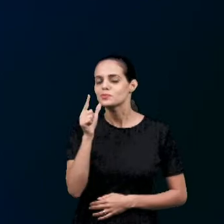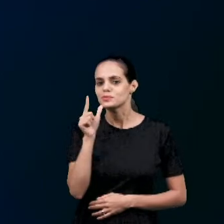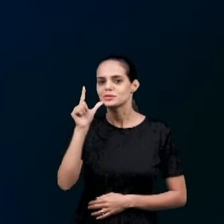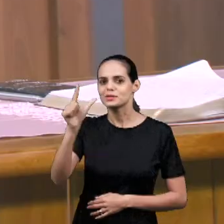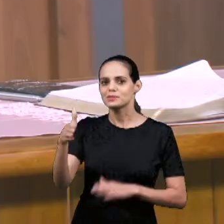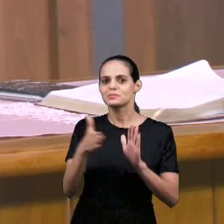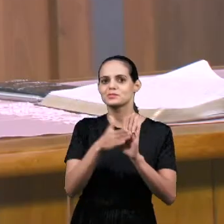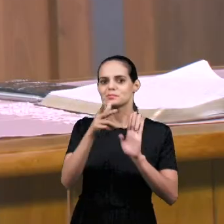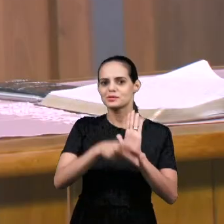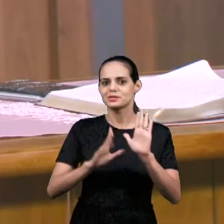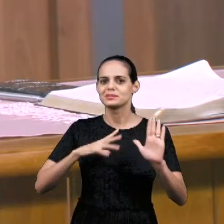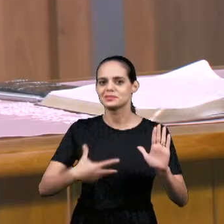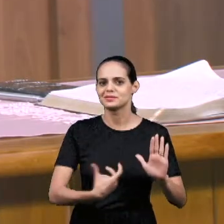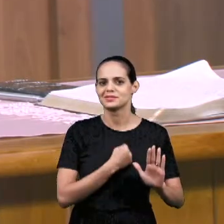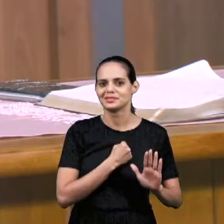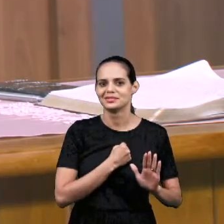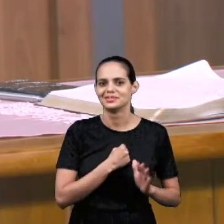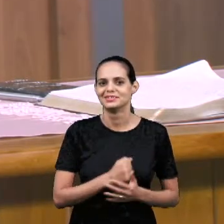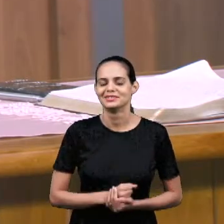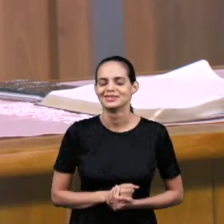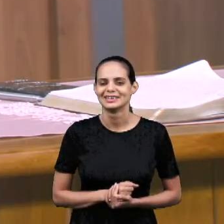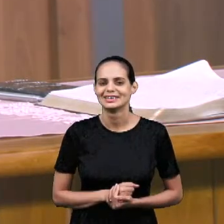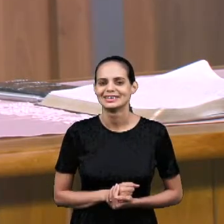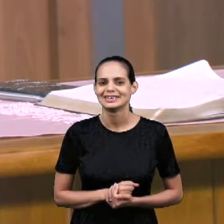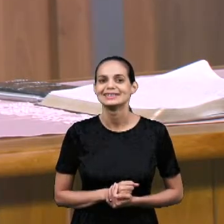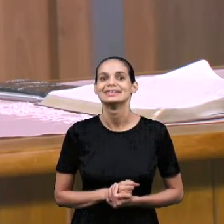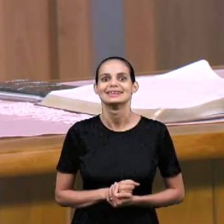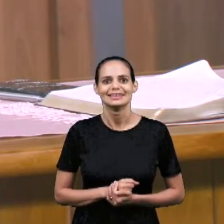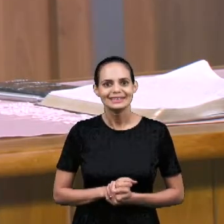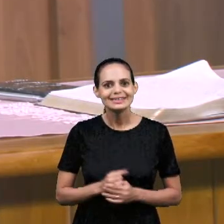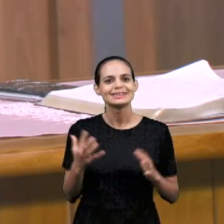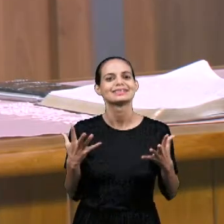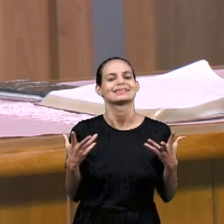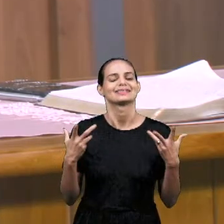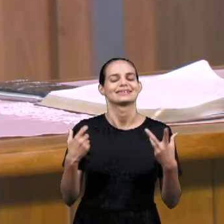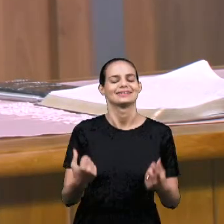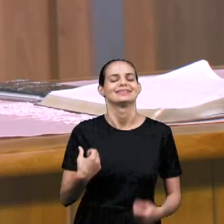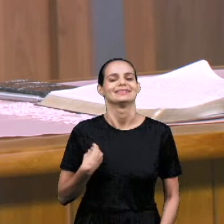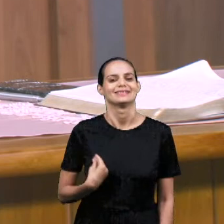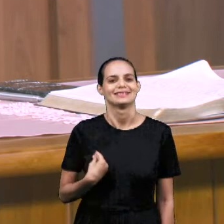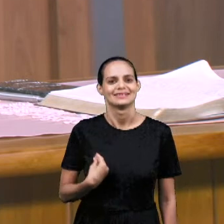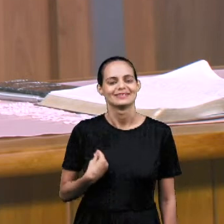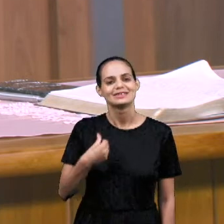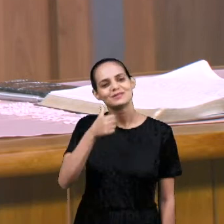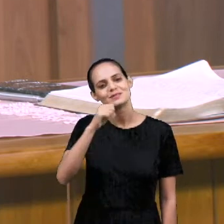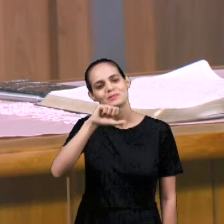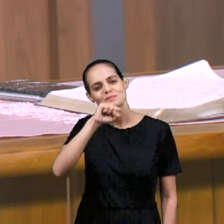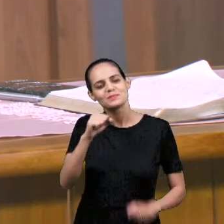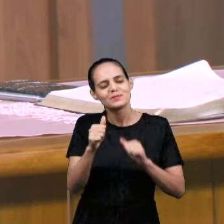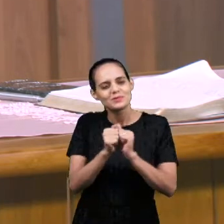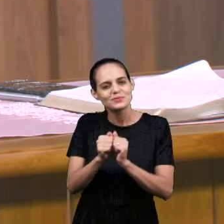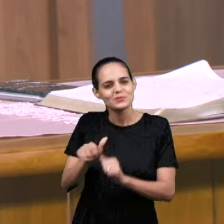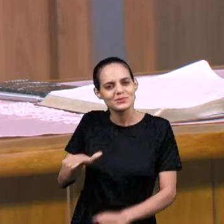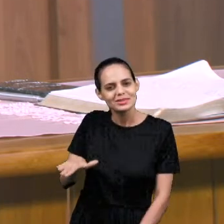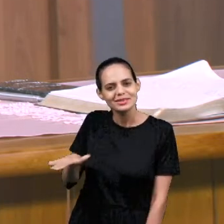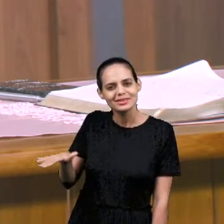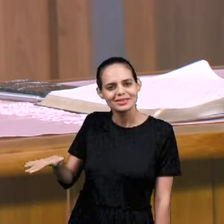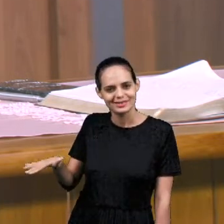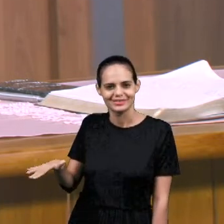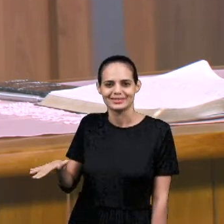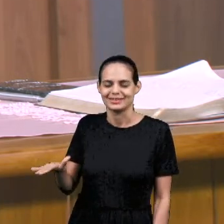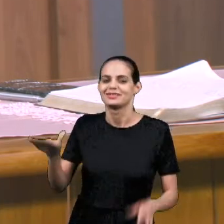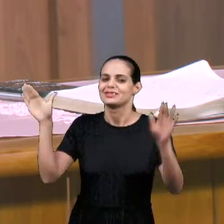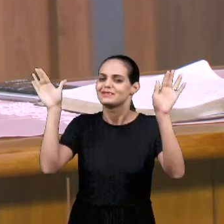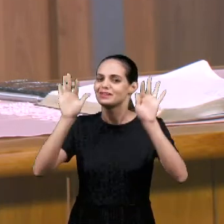salvação. Que maravilha! Os irmãos puderam ver ali a participação de uma mãe com a criança e nós ficamos muito felizes em